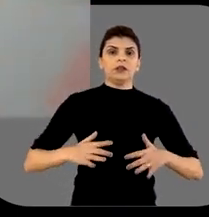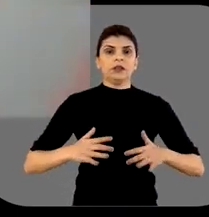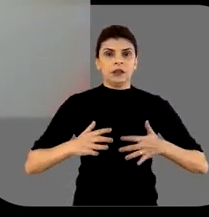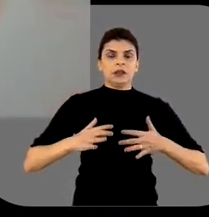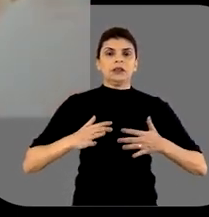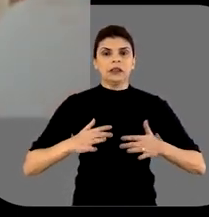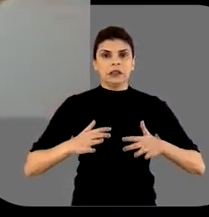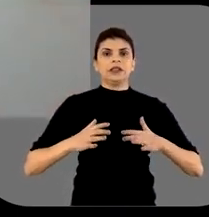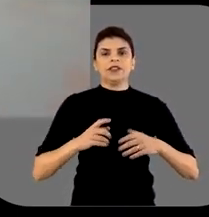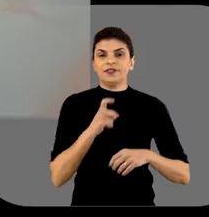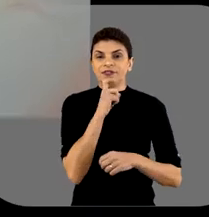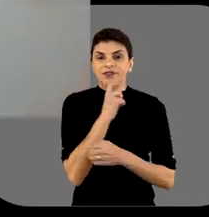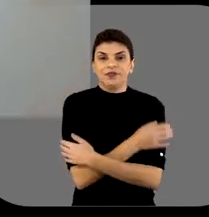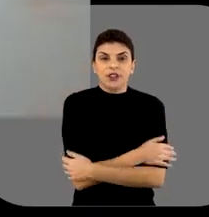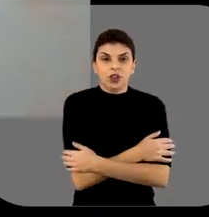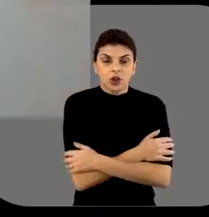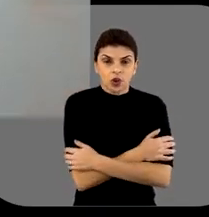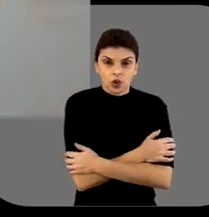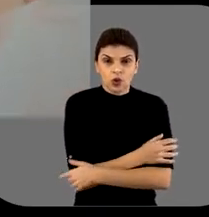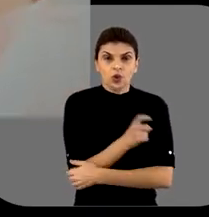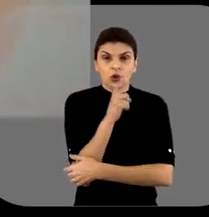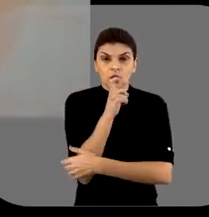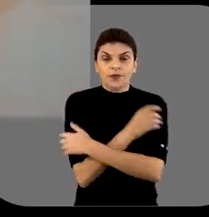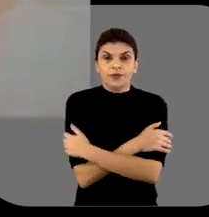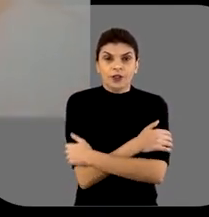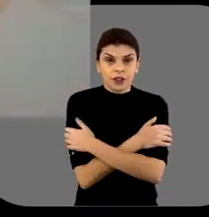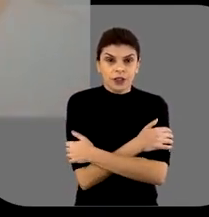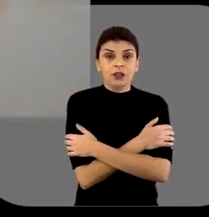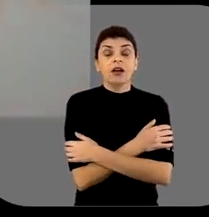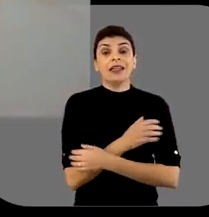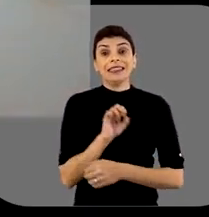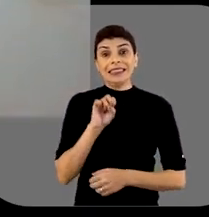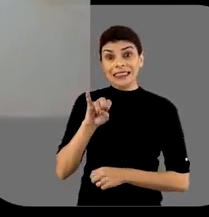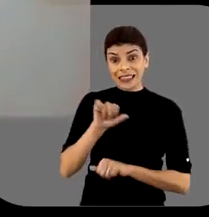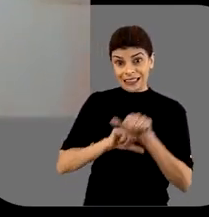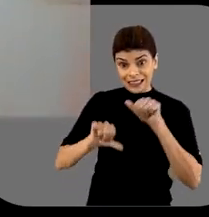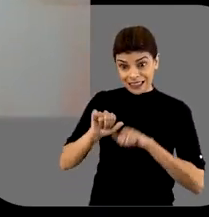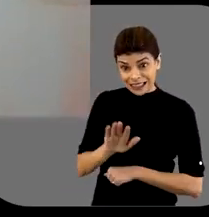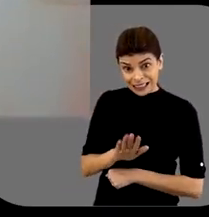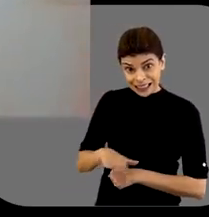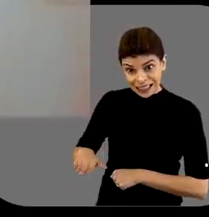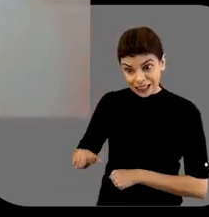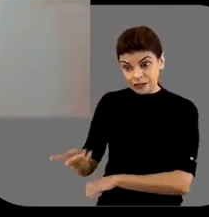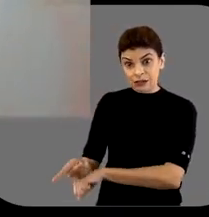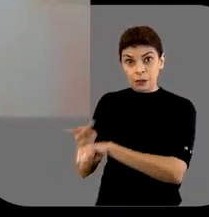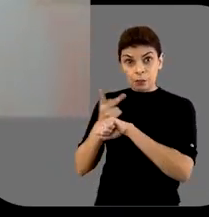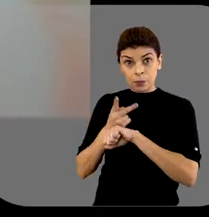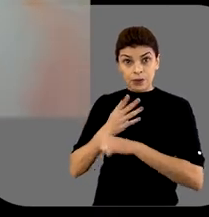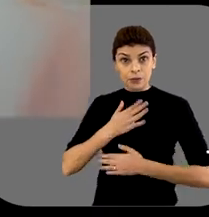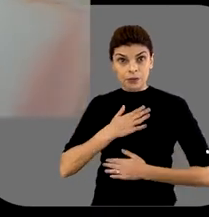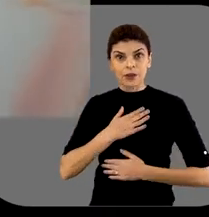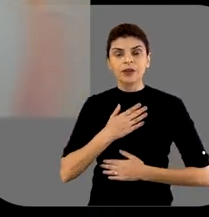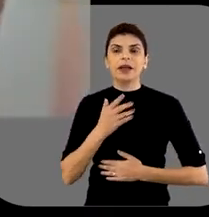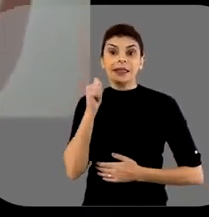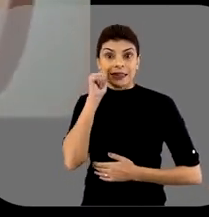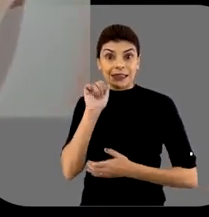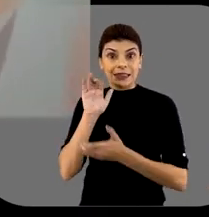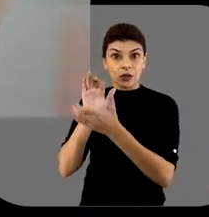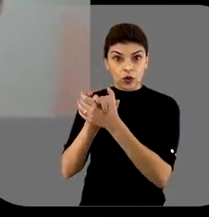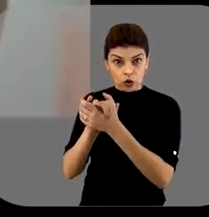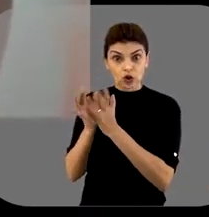né? Frio também. Aí, quando criança vem comigo, como minha